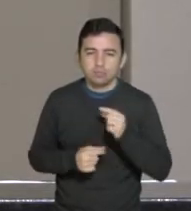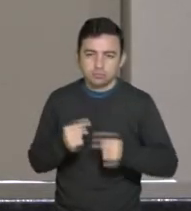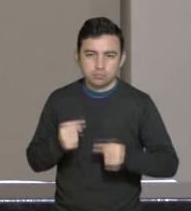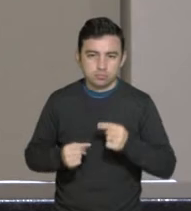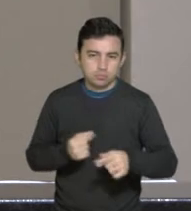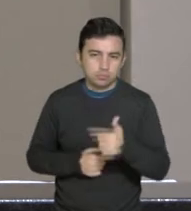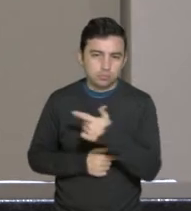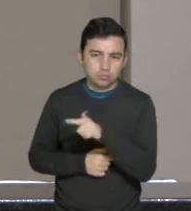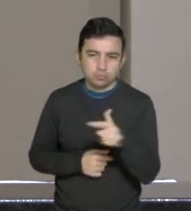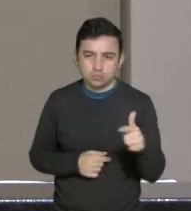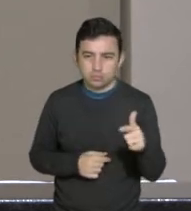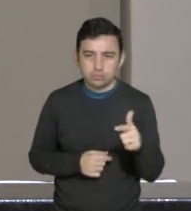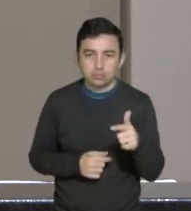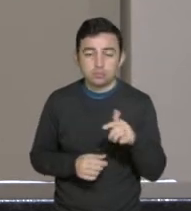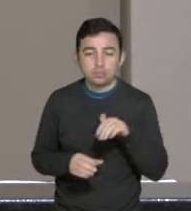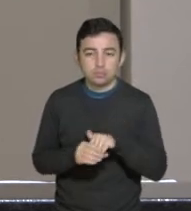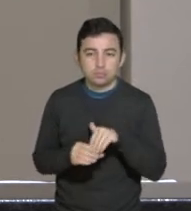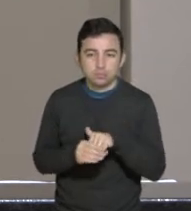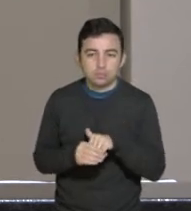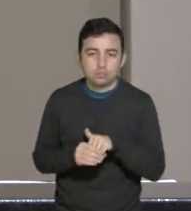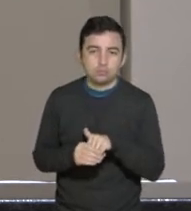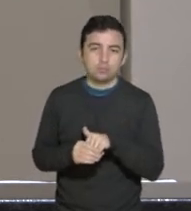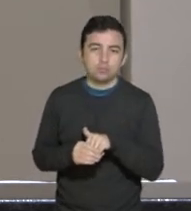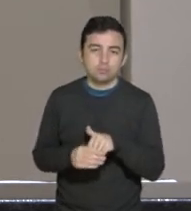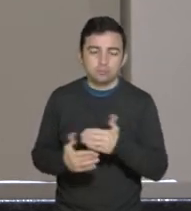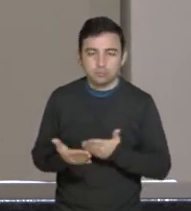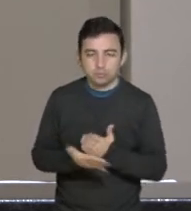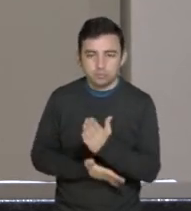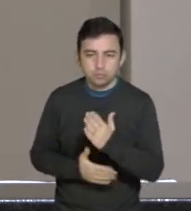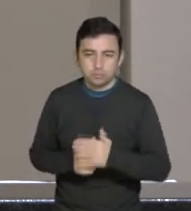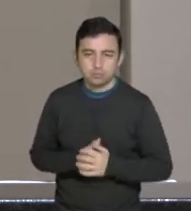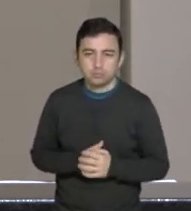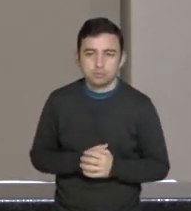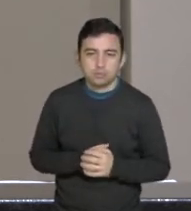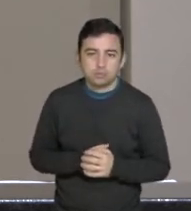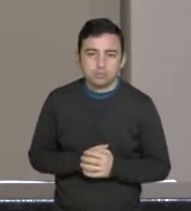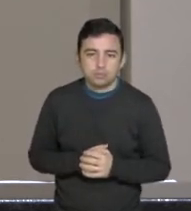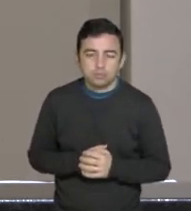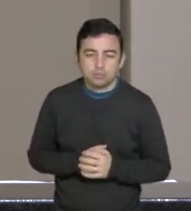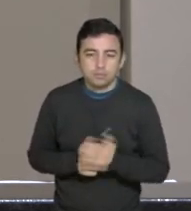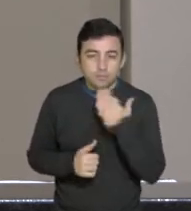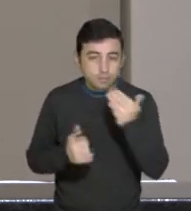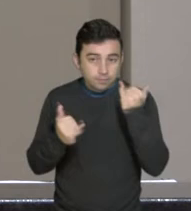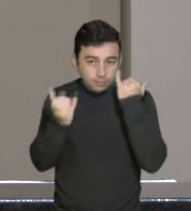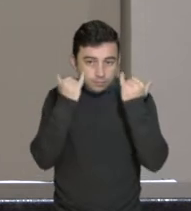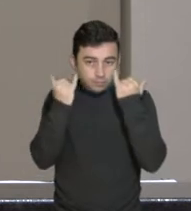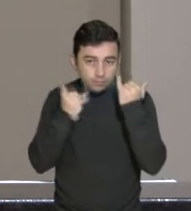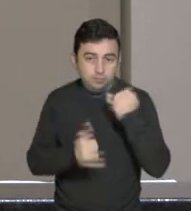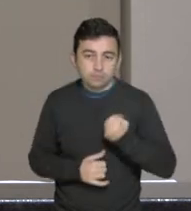quem queira discuti-lo, em votação, aprovado. Pedido de informação